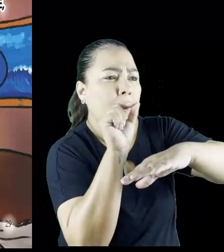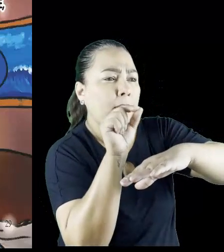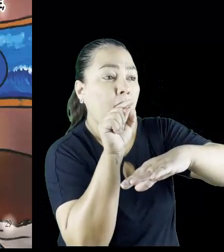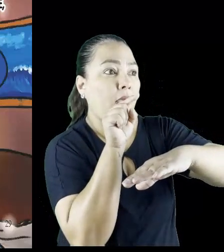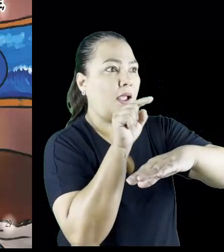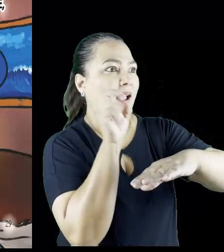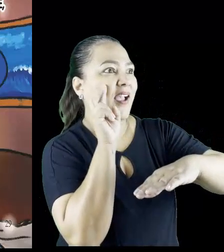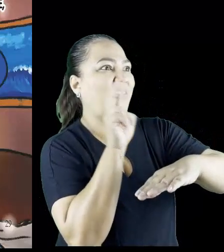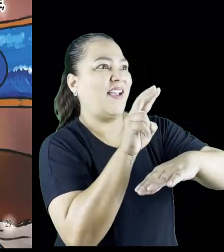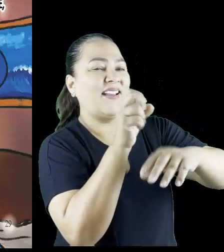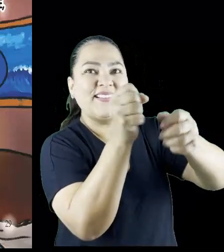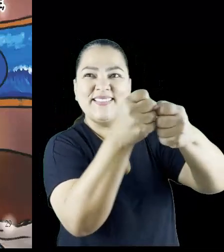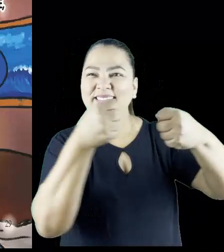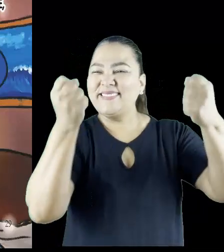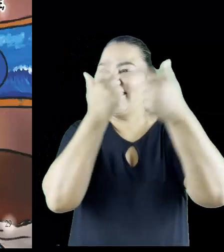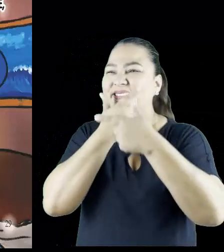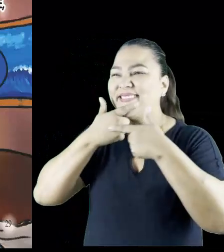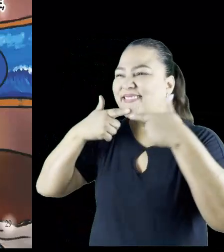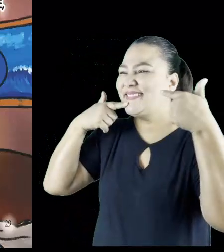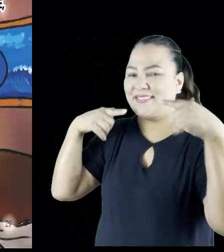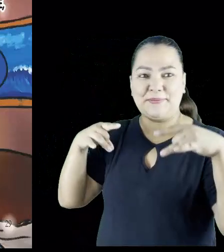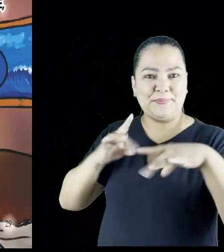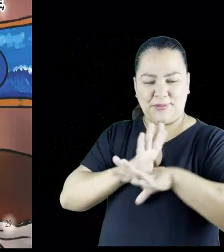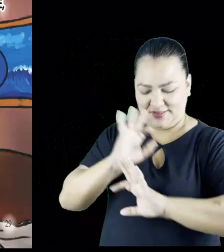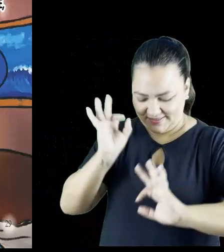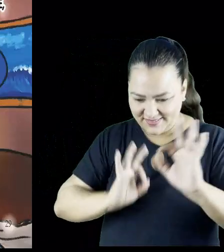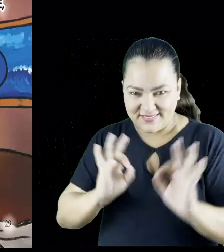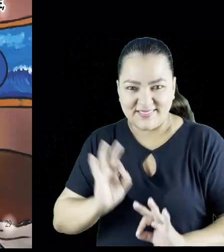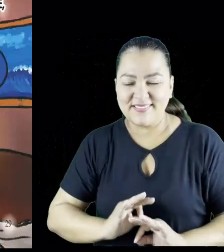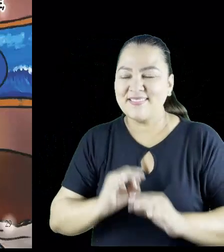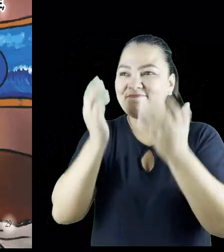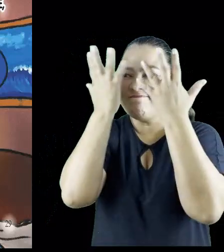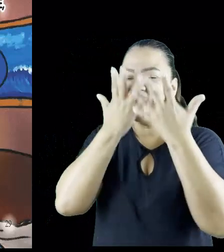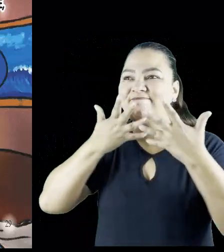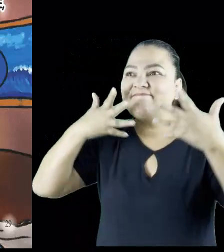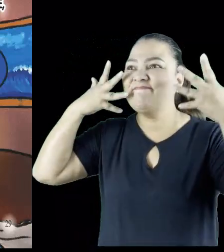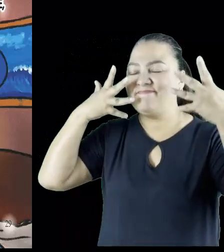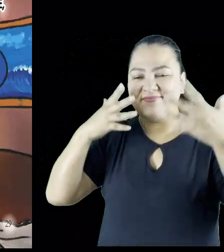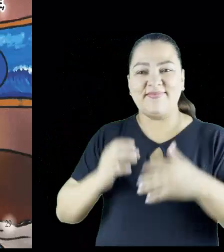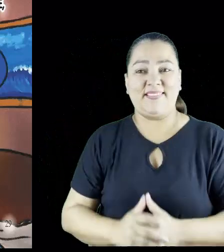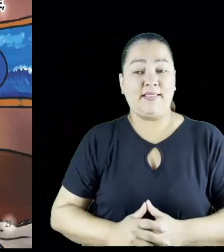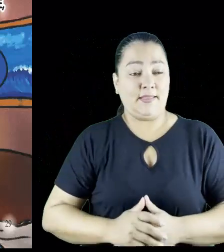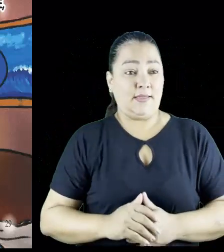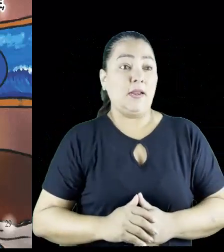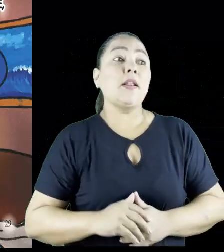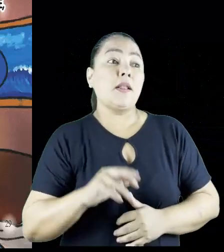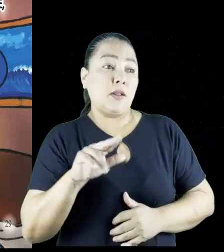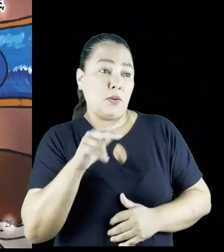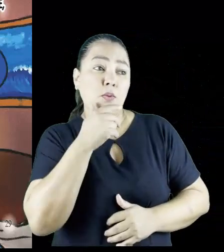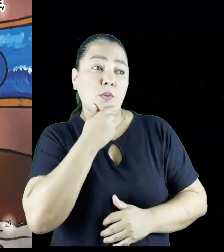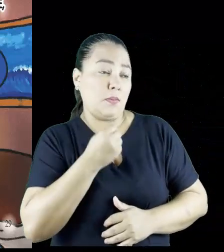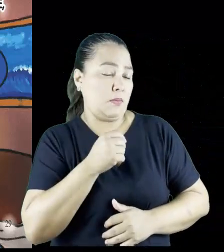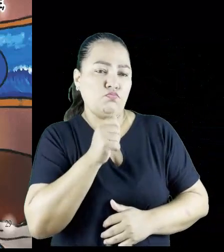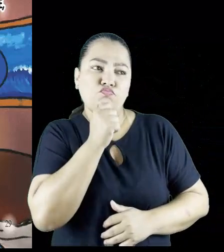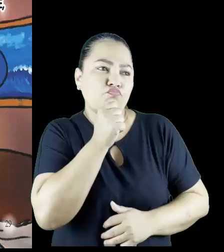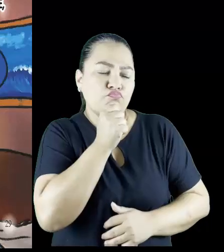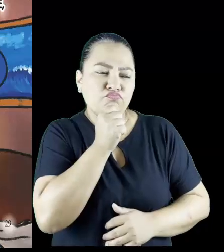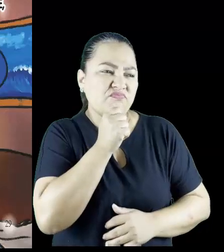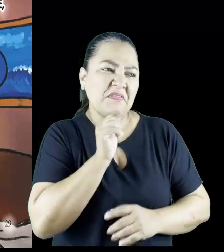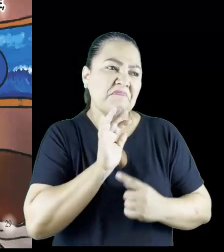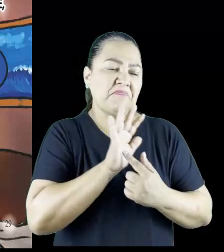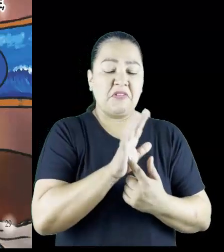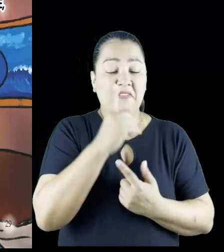eles já estavam prontos. Carmen estava com um sorriso que iluminava o seu rosto e Carlos ainda tentava